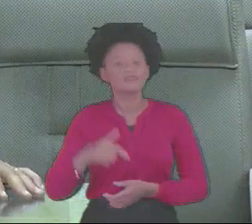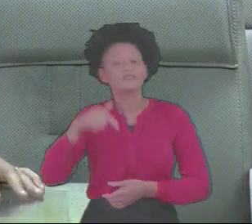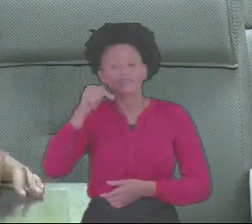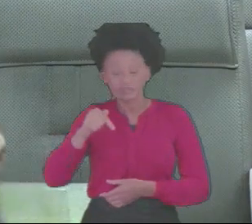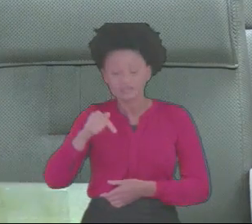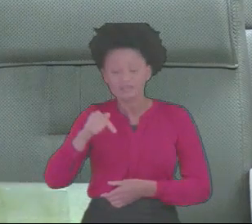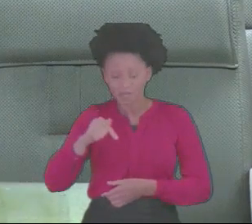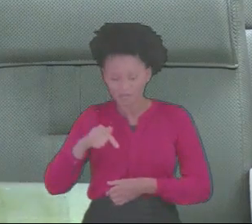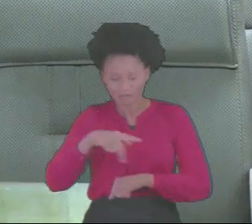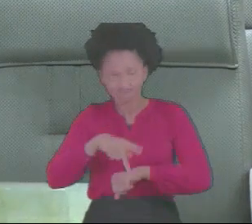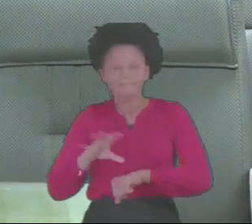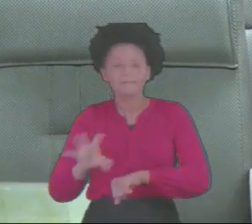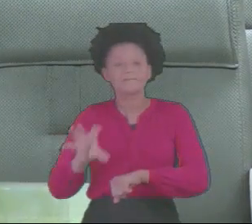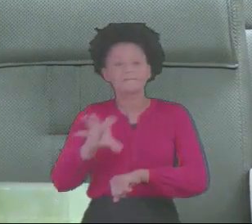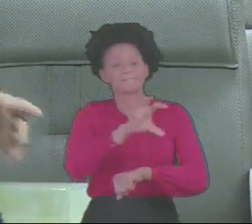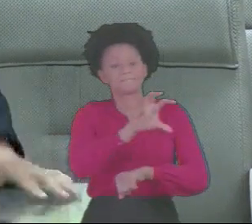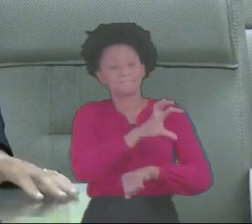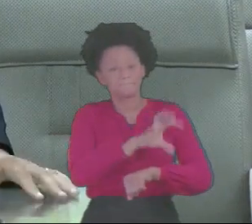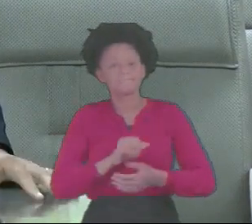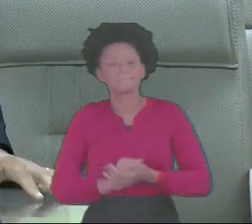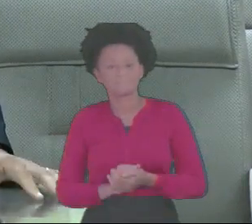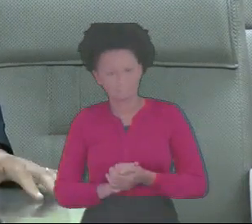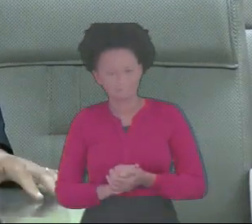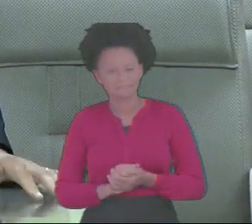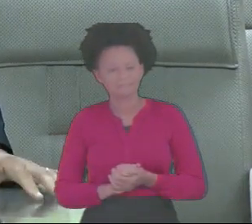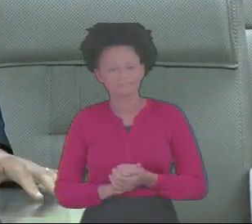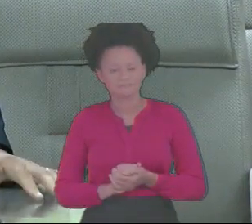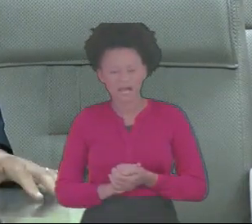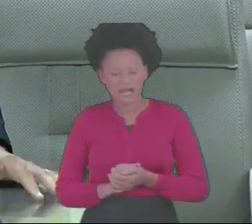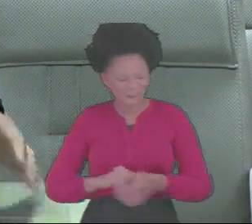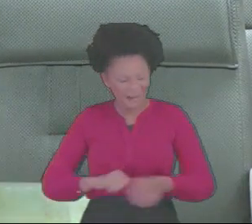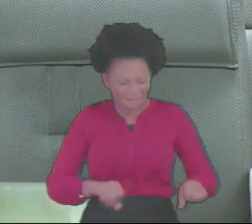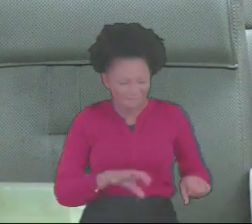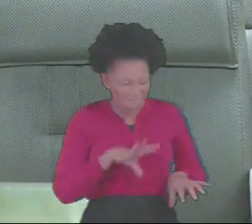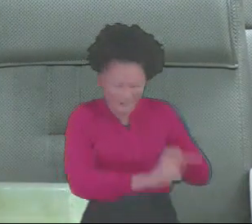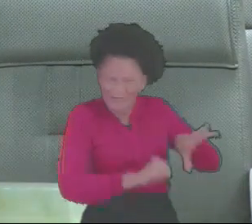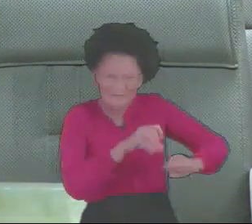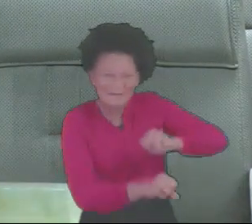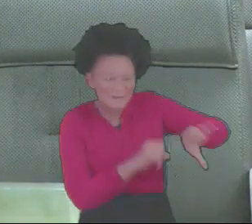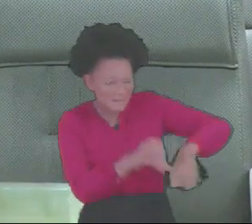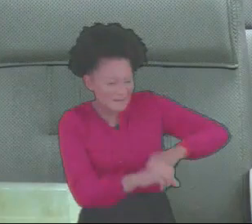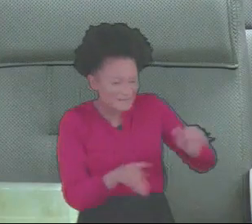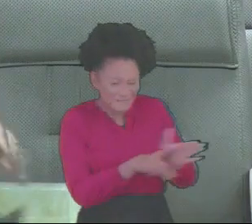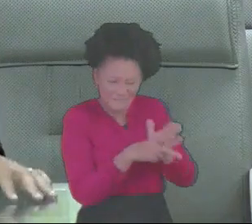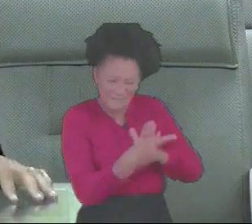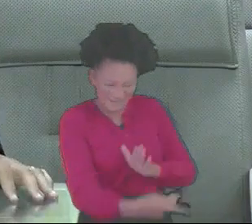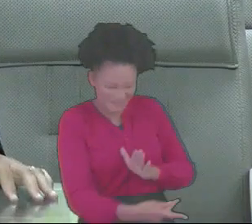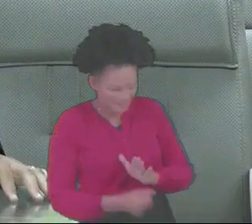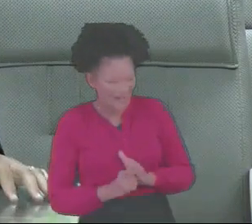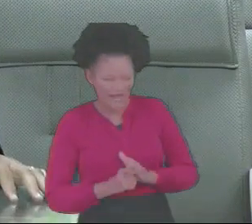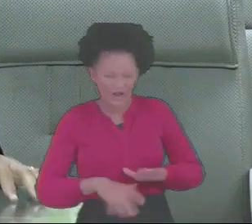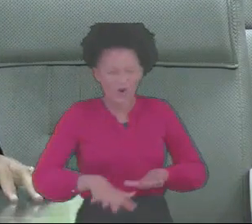e para saquear Israel ó para destruir Israel